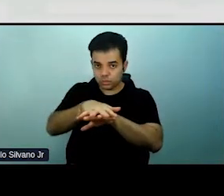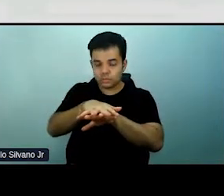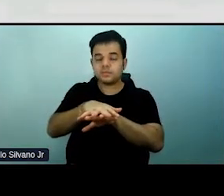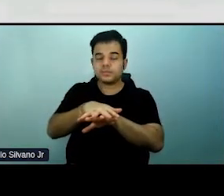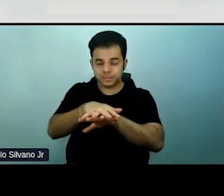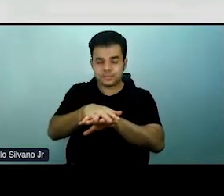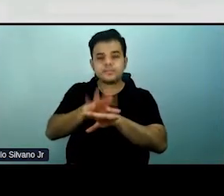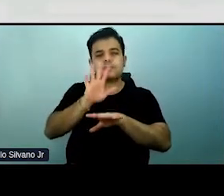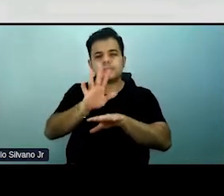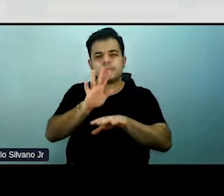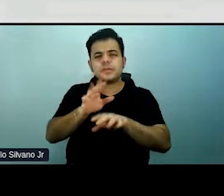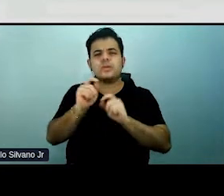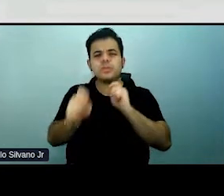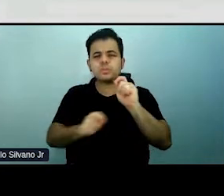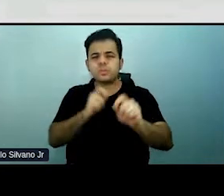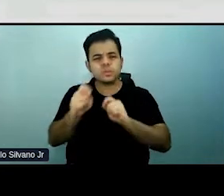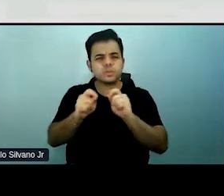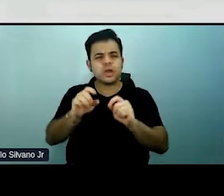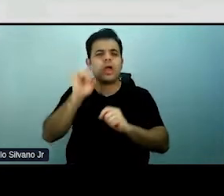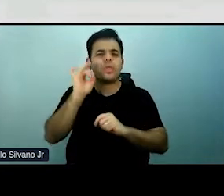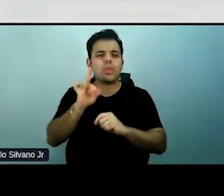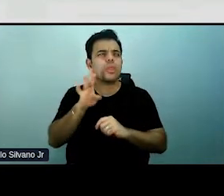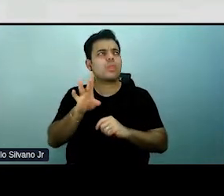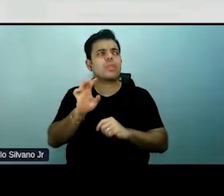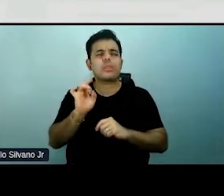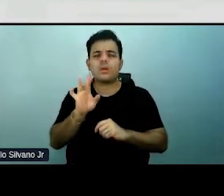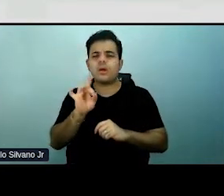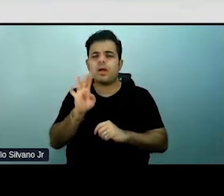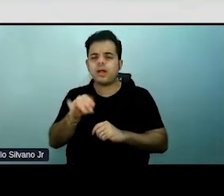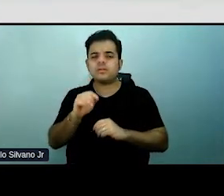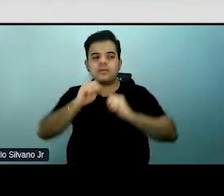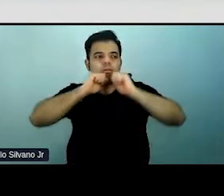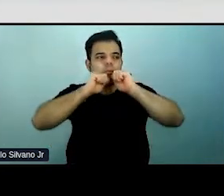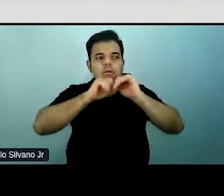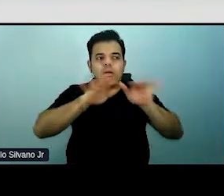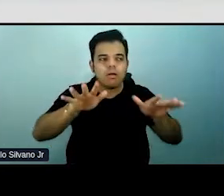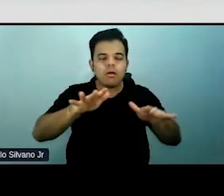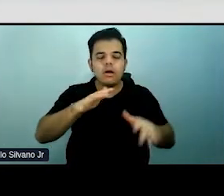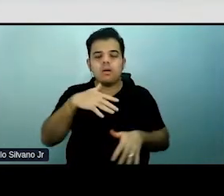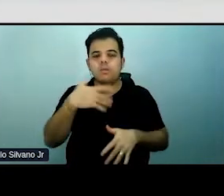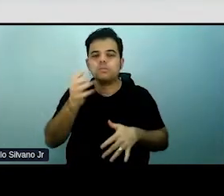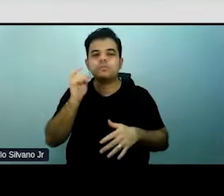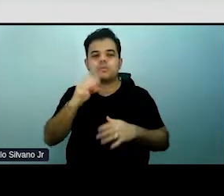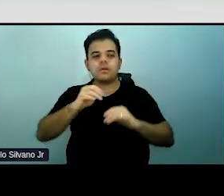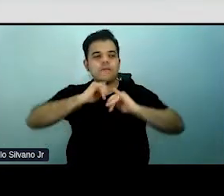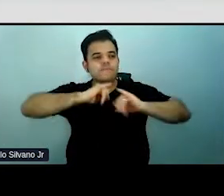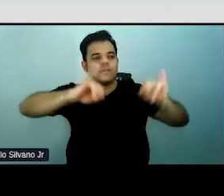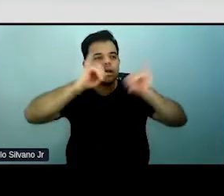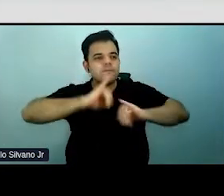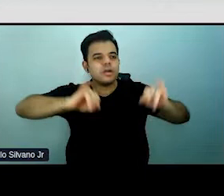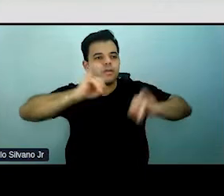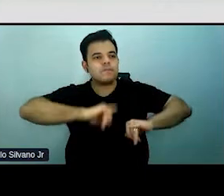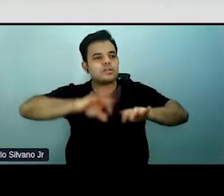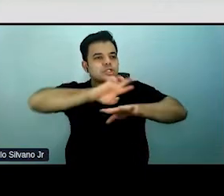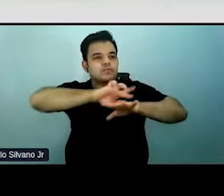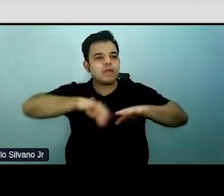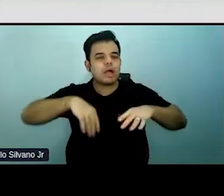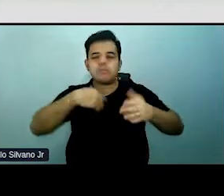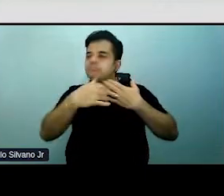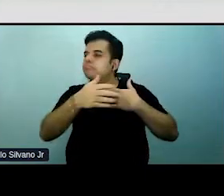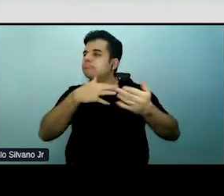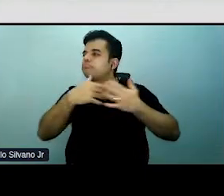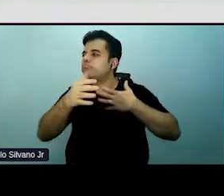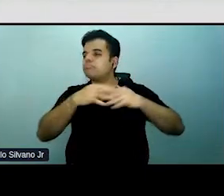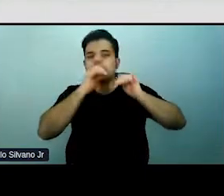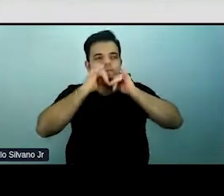sobretudo não apenas para fomentar ou fazer uma divulgação de diversidade aleatória